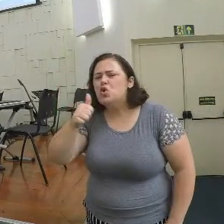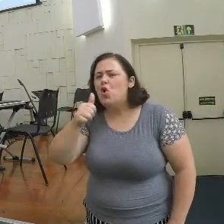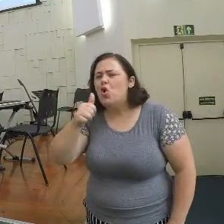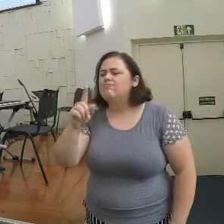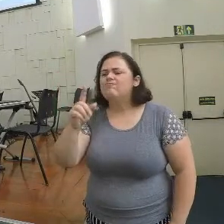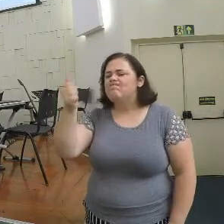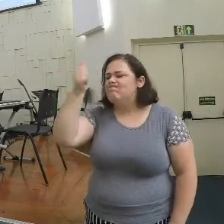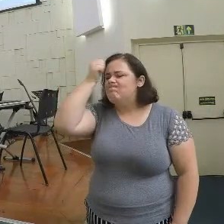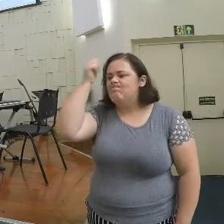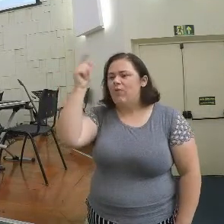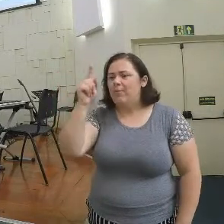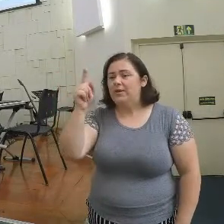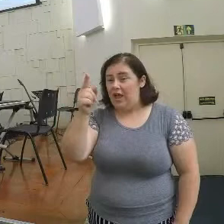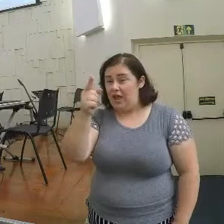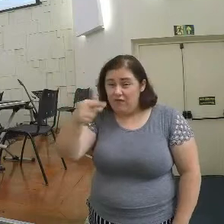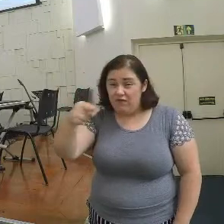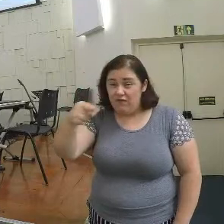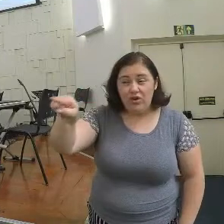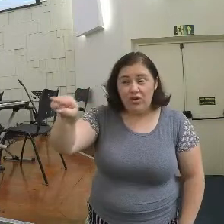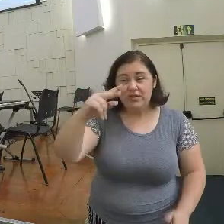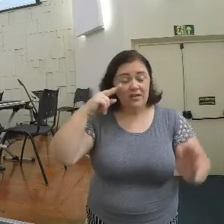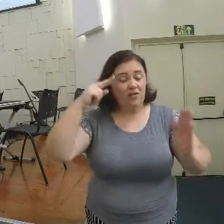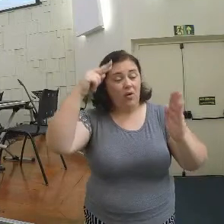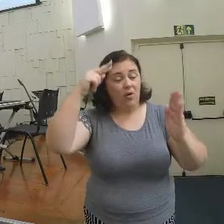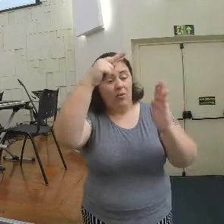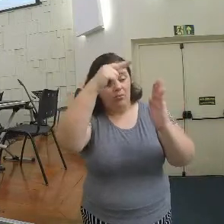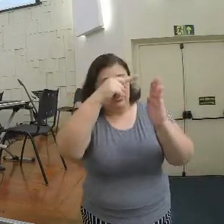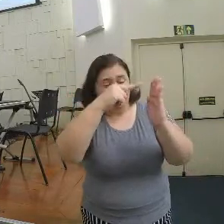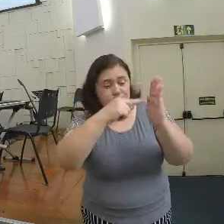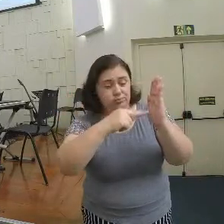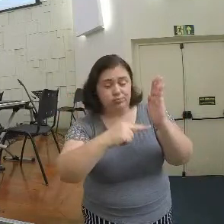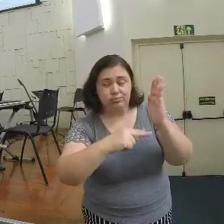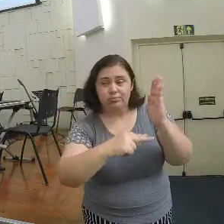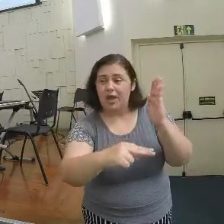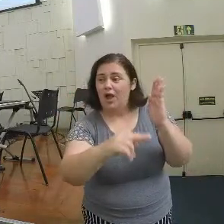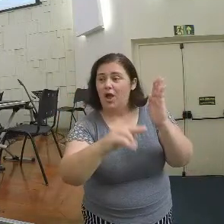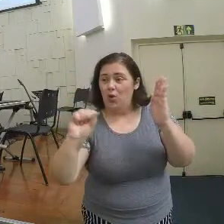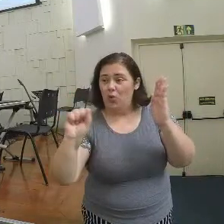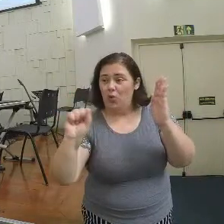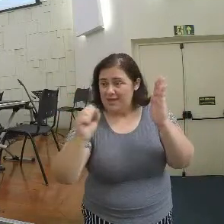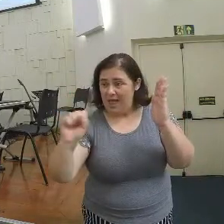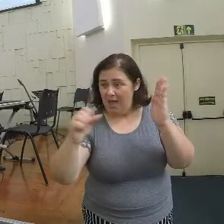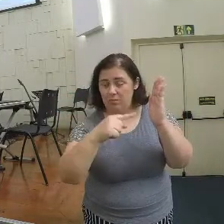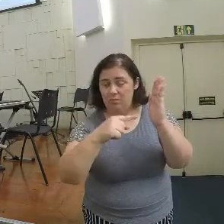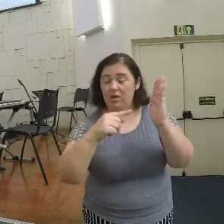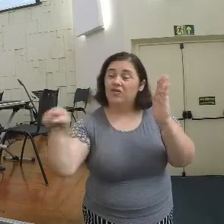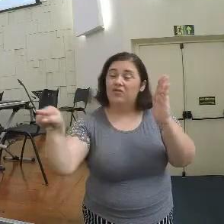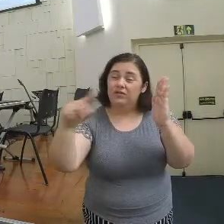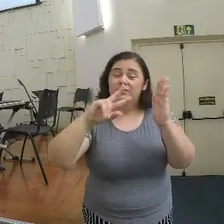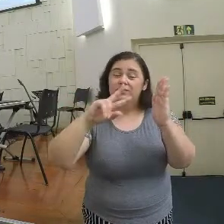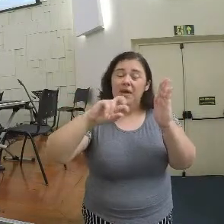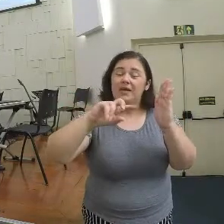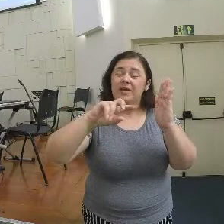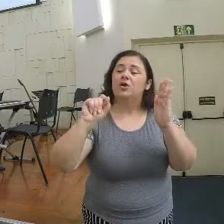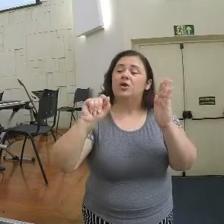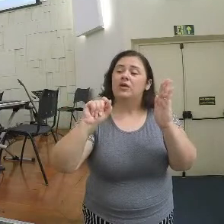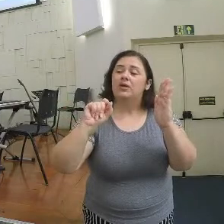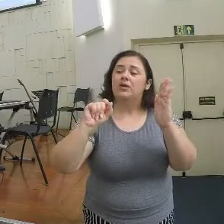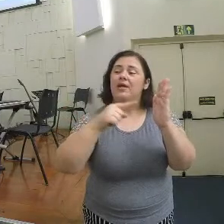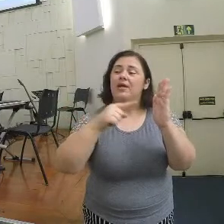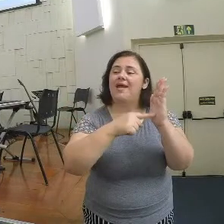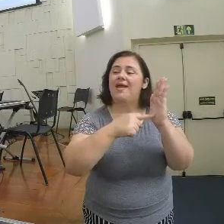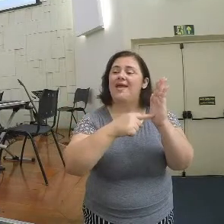lerá todo esse salmo e verá que é o Messias. Tu és sacerdote para